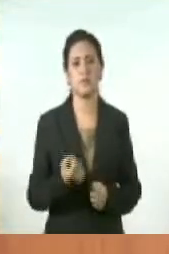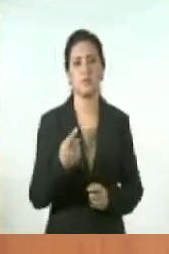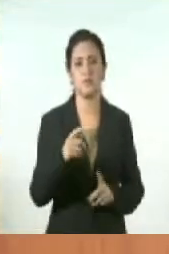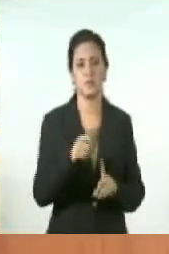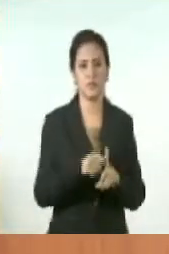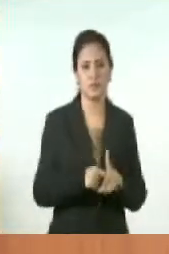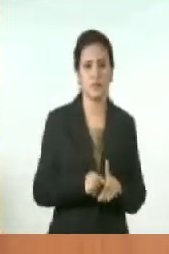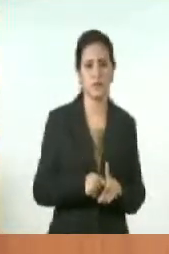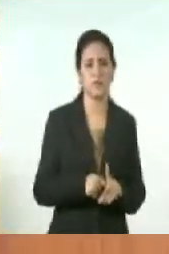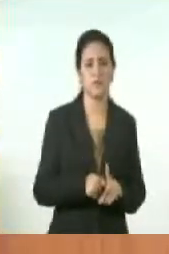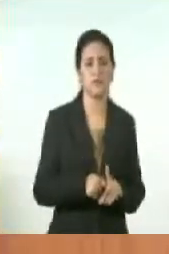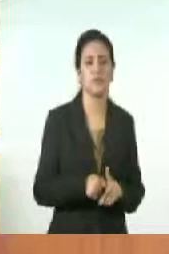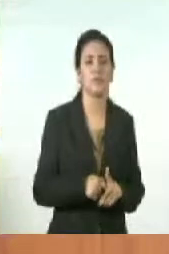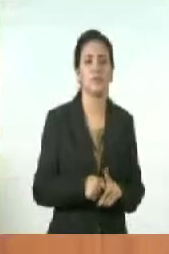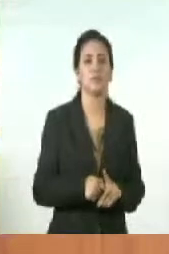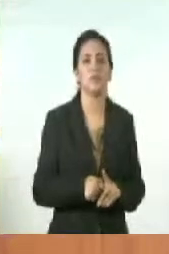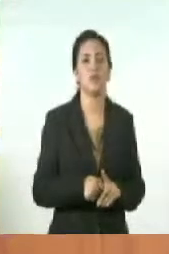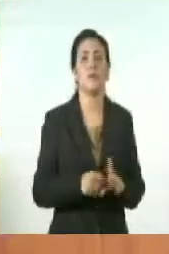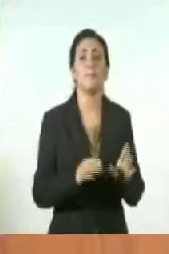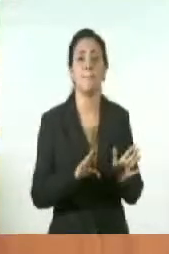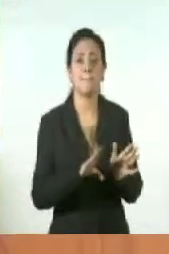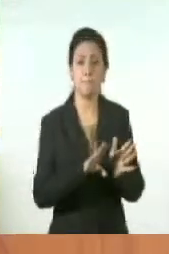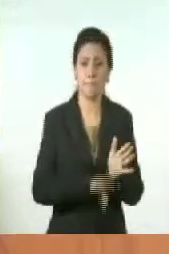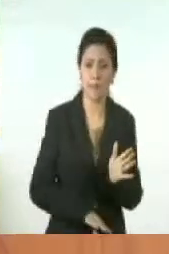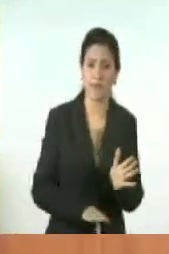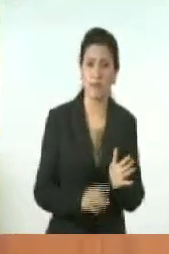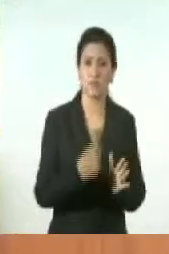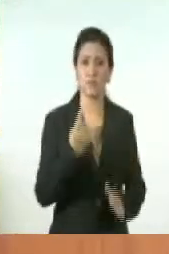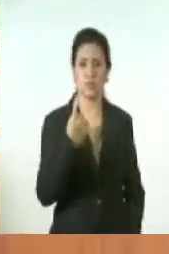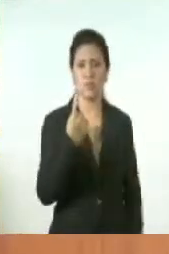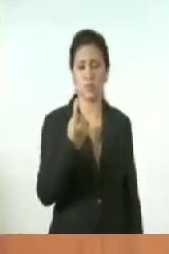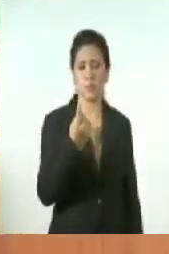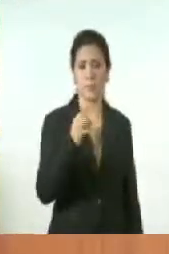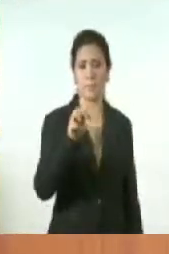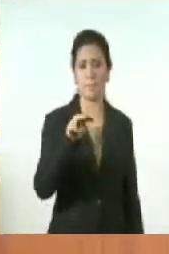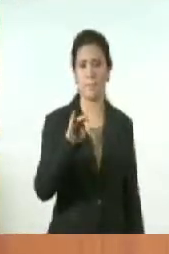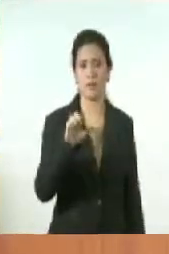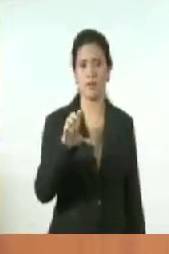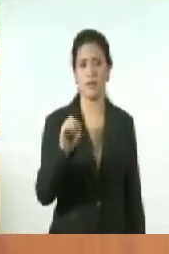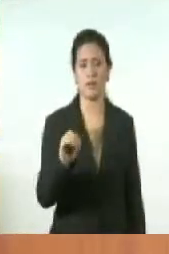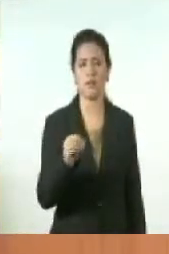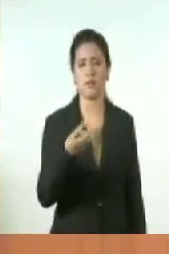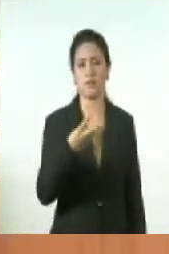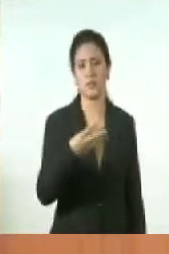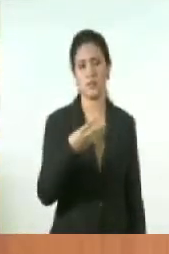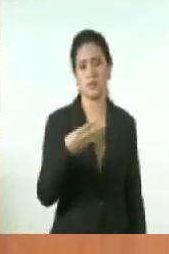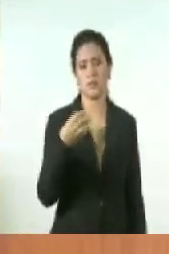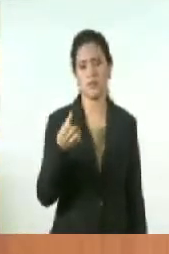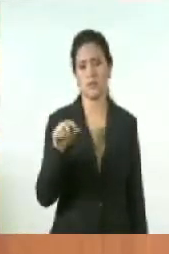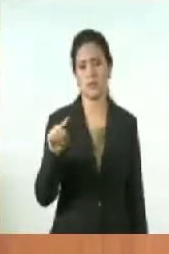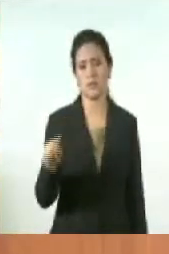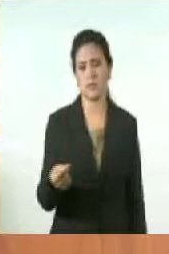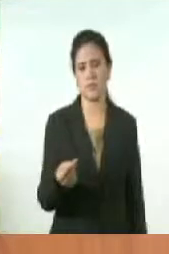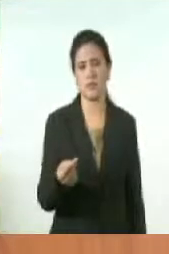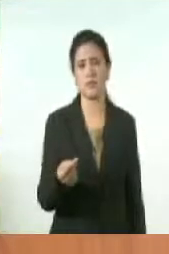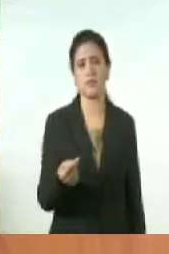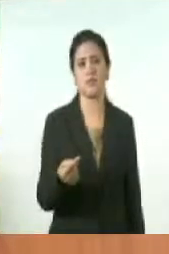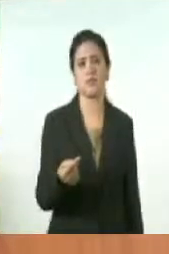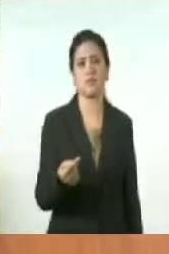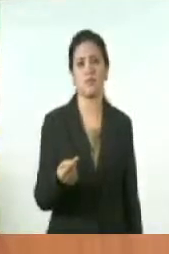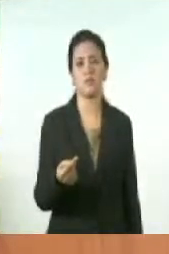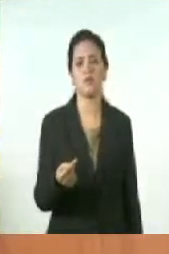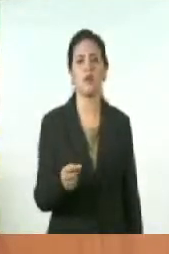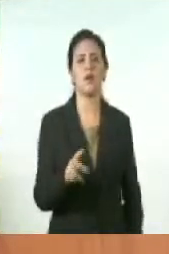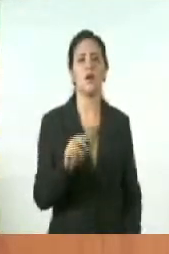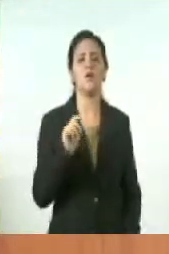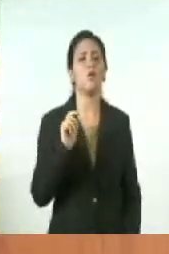800 mil, e subtrai 1.336.000 das duas empresas que recebiam para esse mesmo serviço do governo passado, nós vamos ter uma